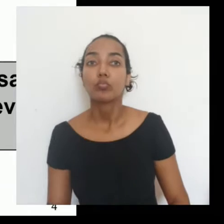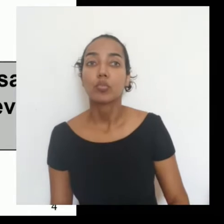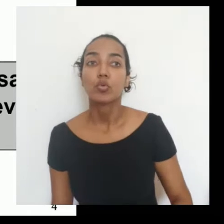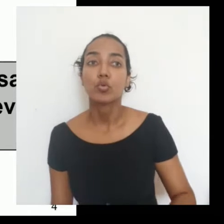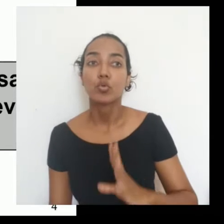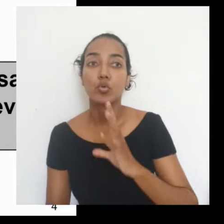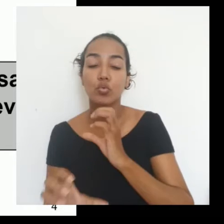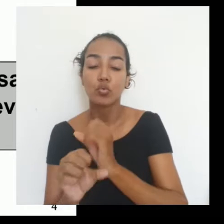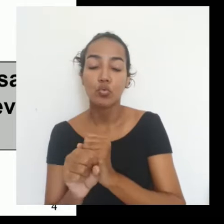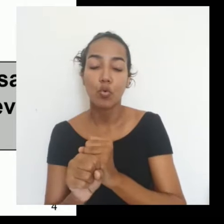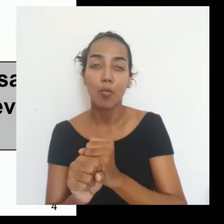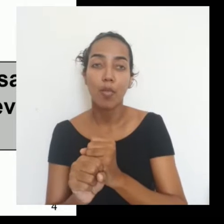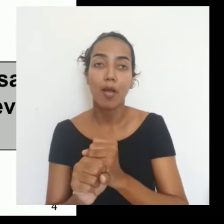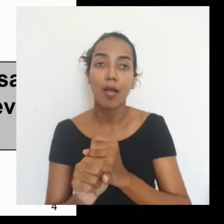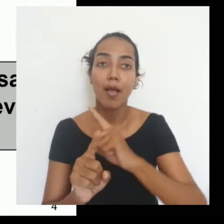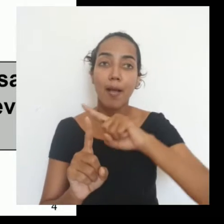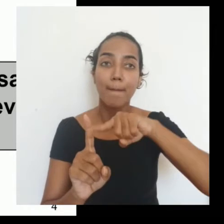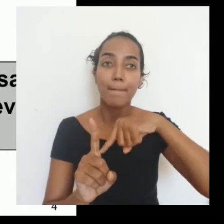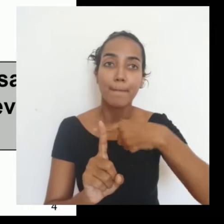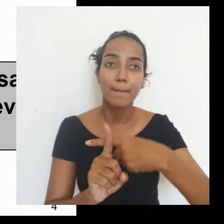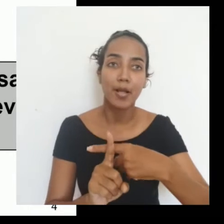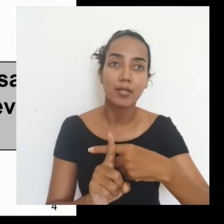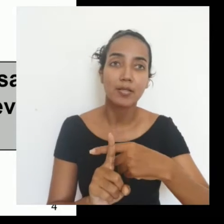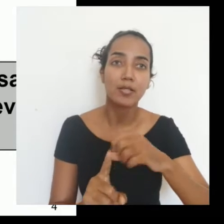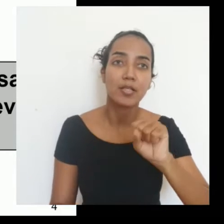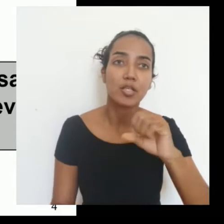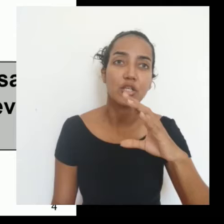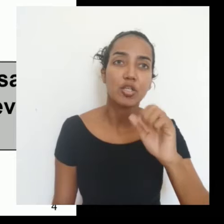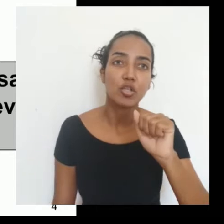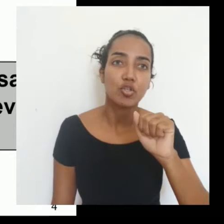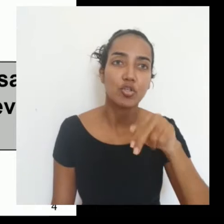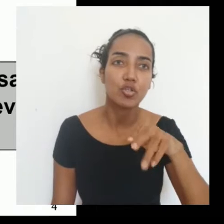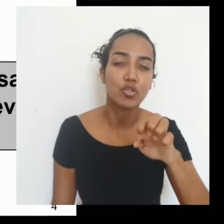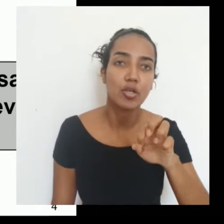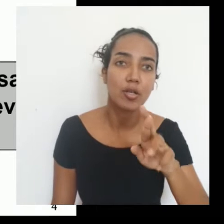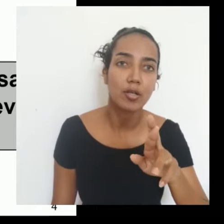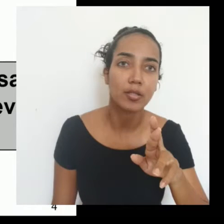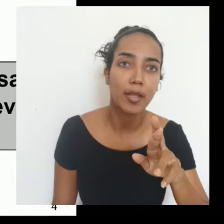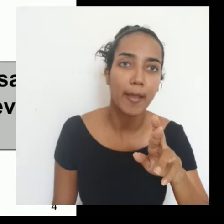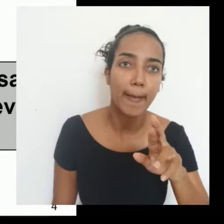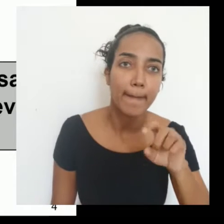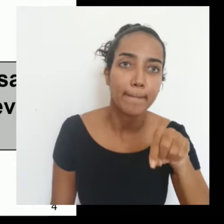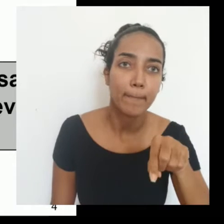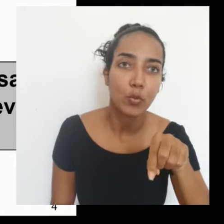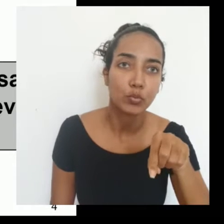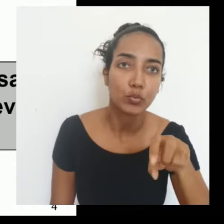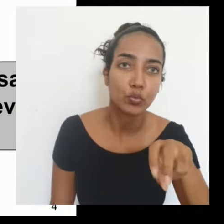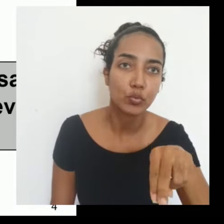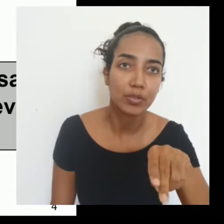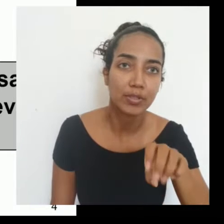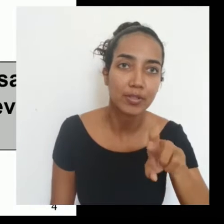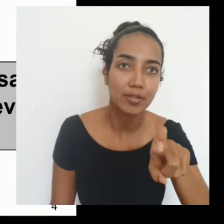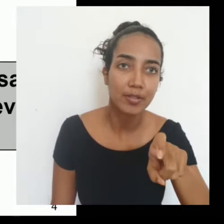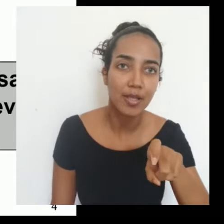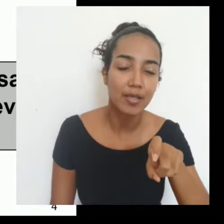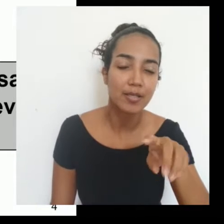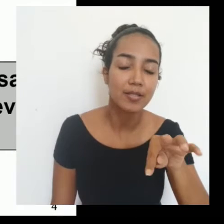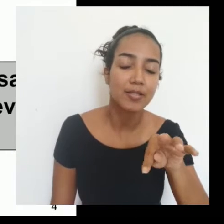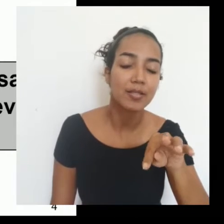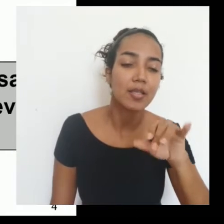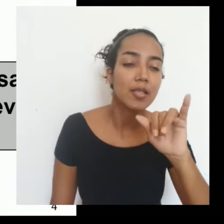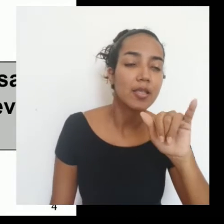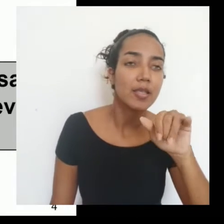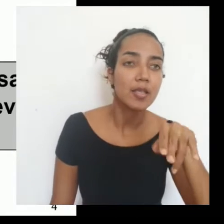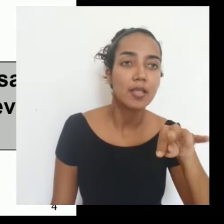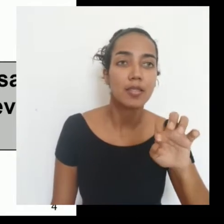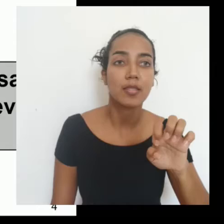mais scanner.nextInt, e o scanner.nextInt, como vocês lembram, para a execução do programa, espera o usuário digitar alguma coisa. Então ele está somando tudo que o